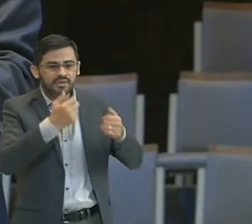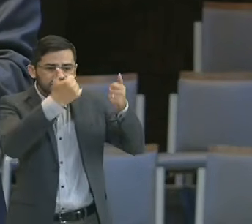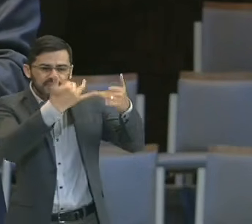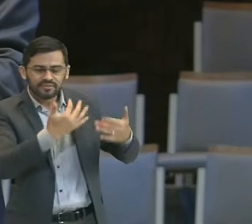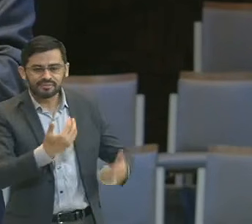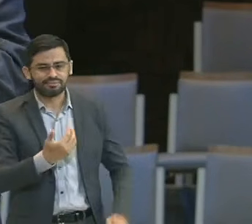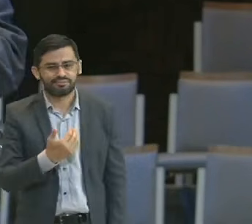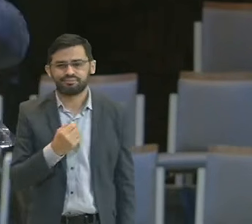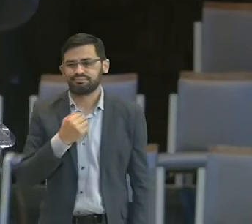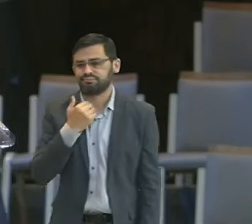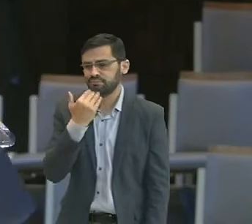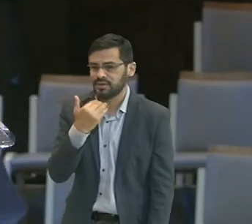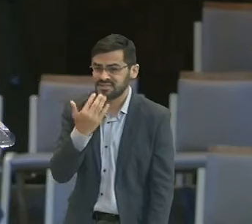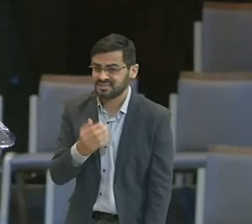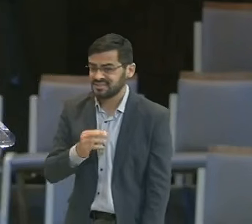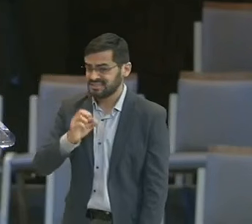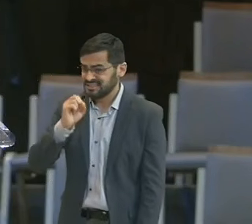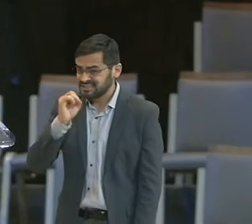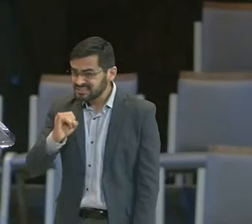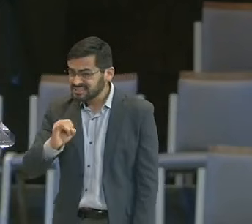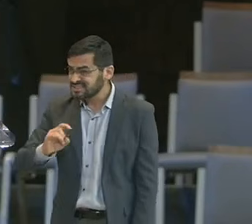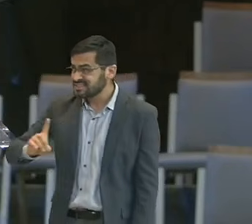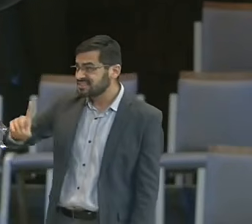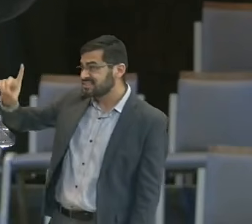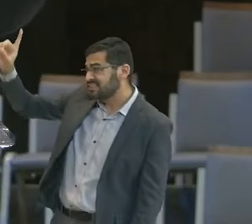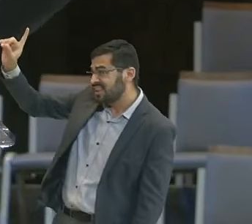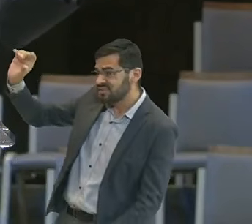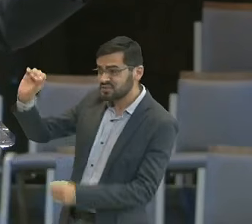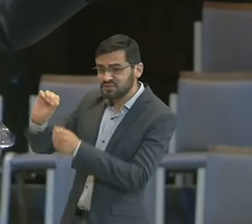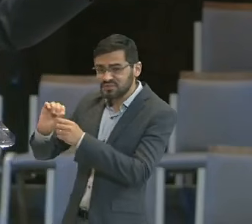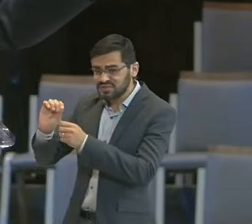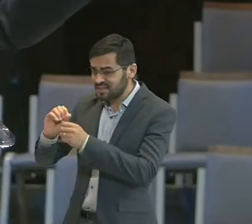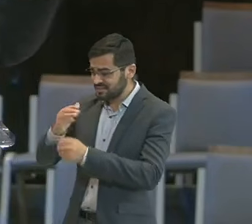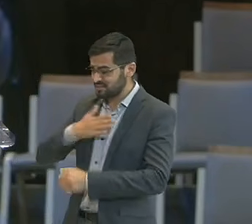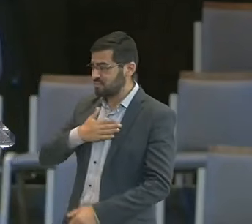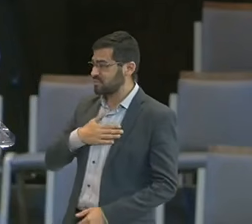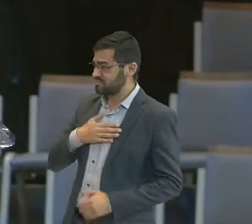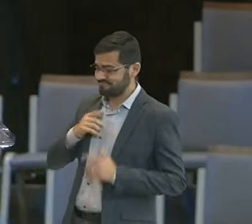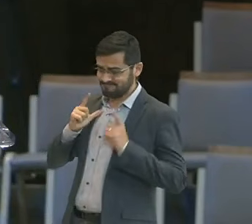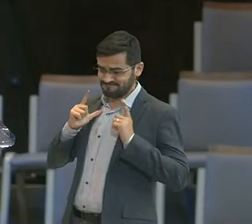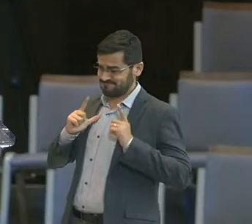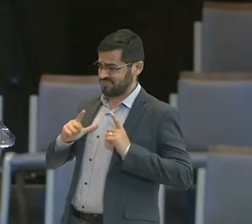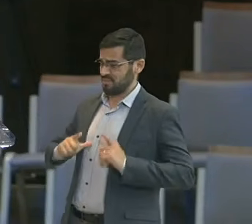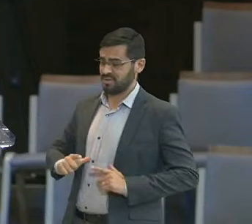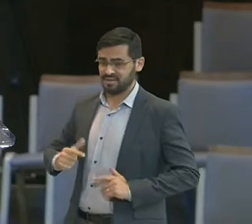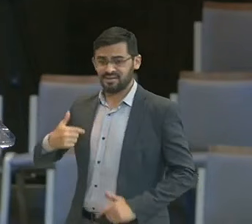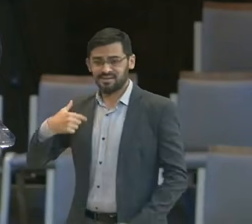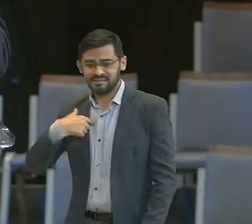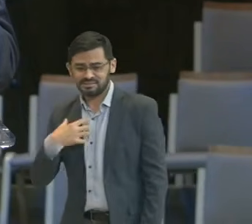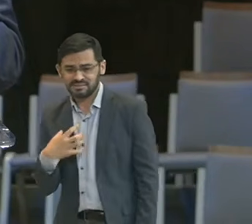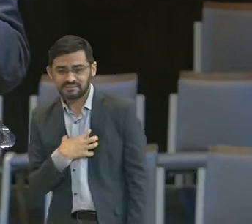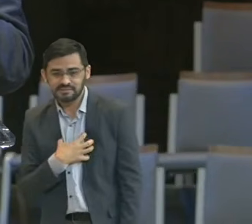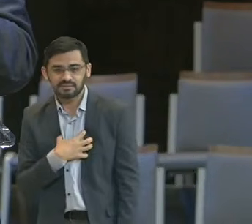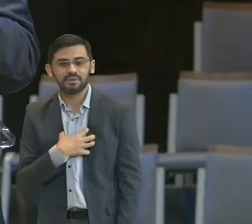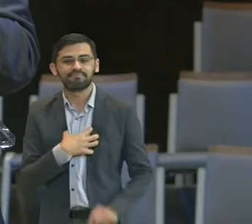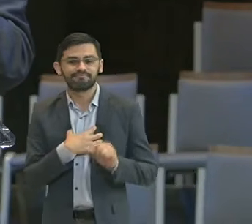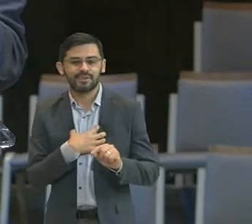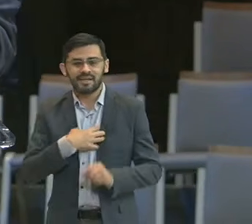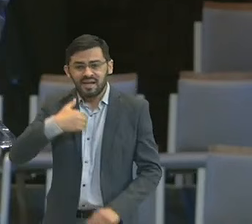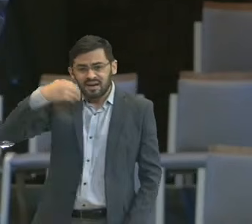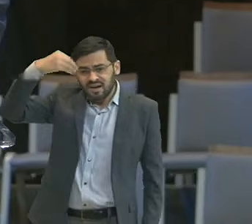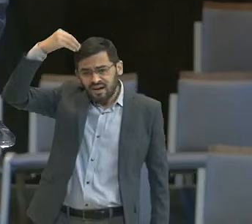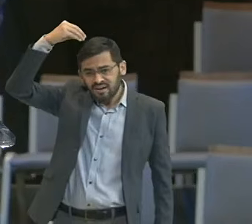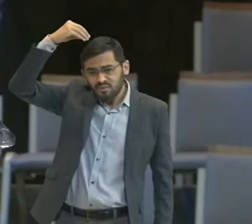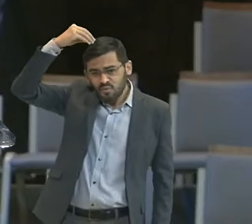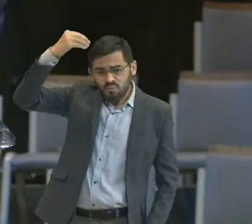não adianta, se o Senhor não fizer isso comigo, ainda sinto o meu pecado.